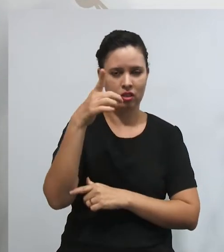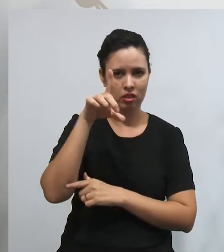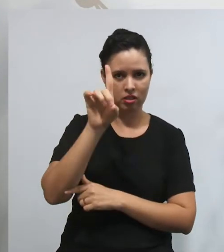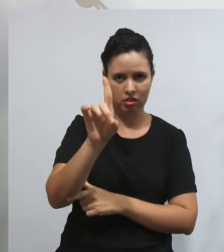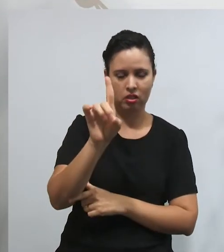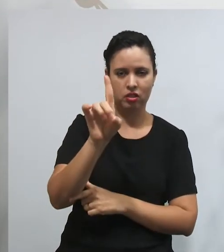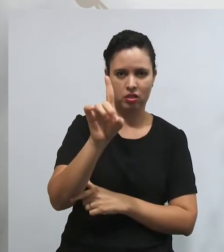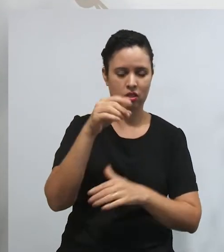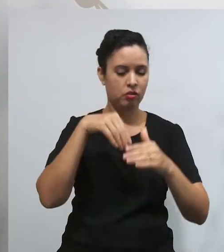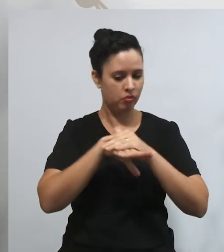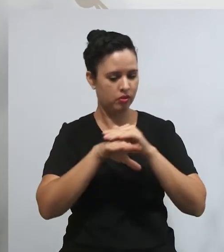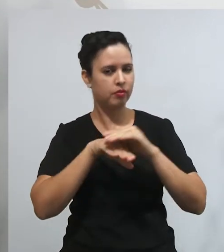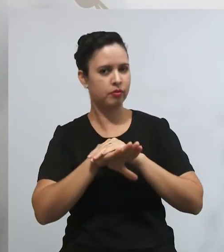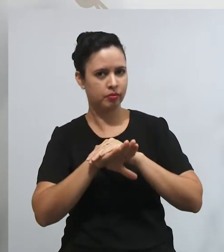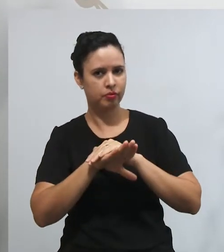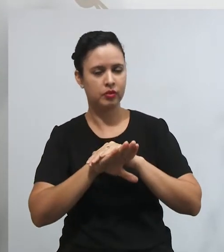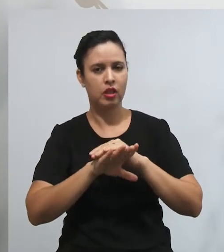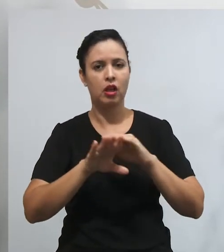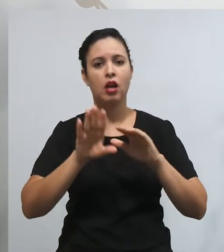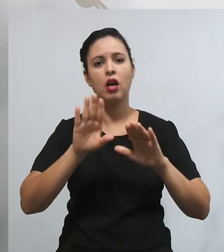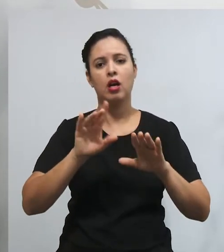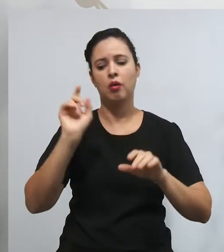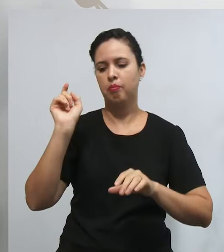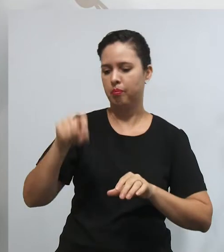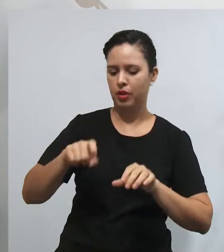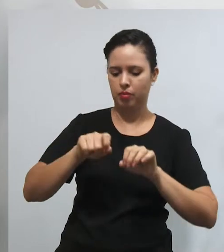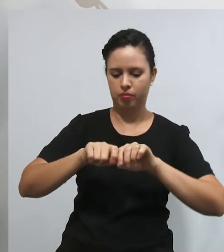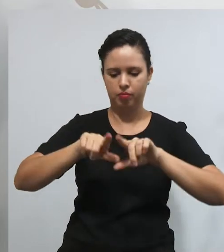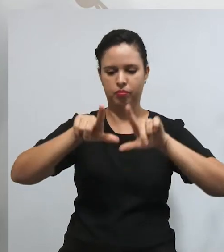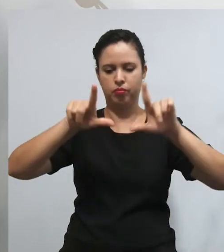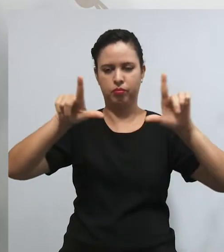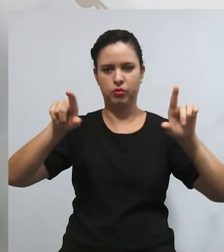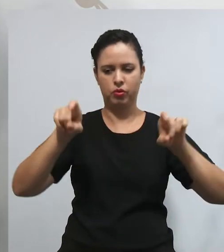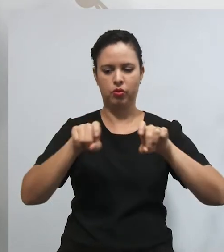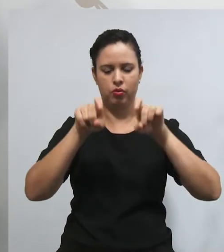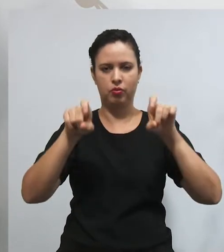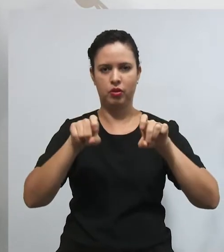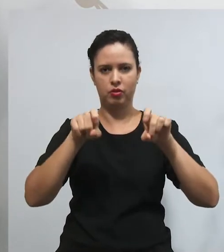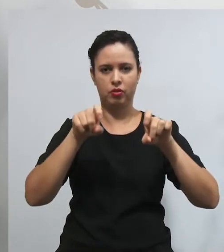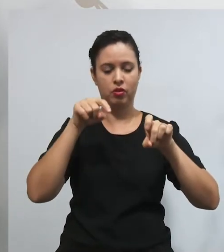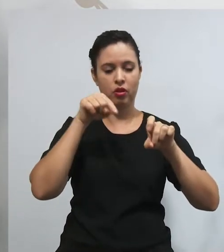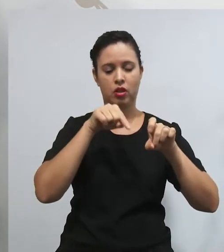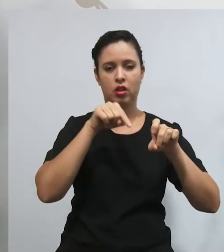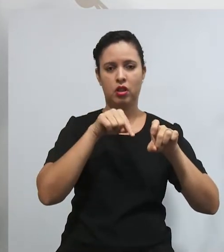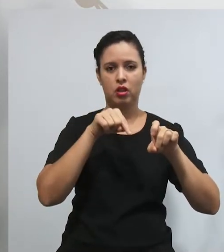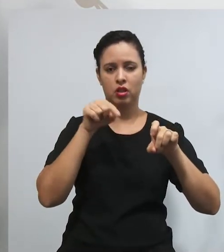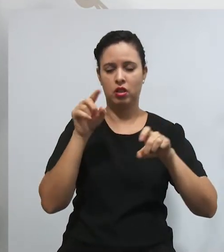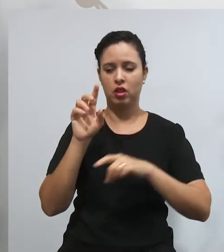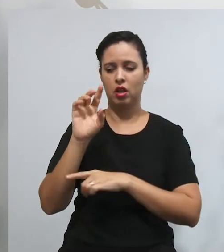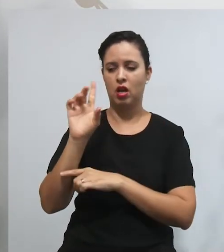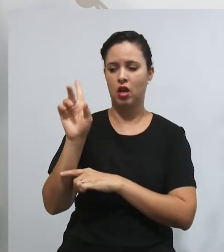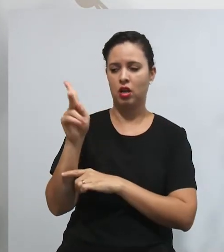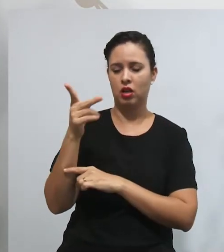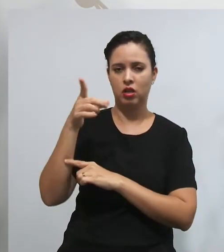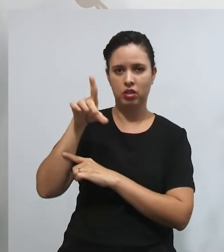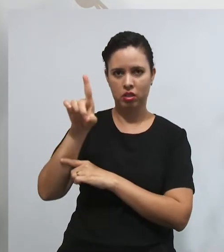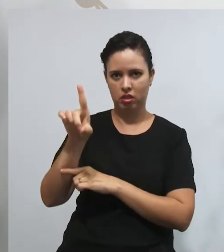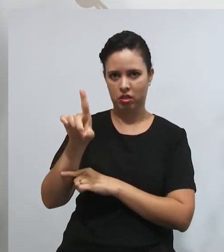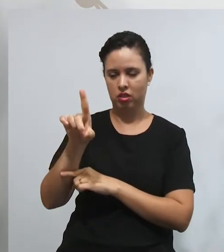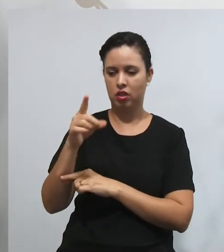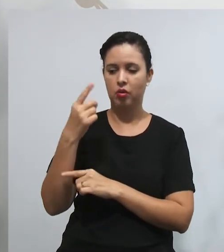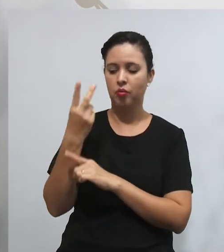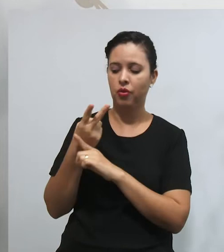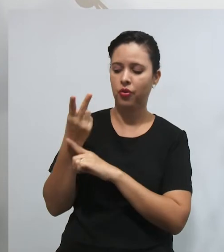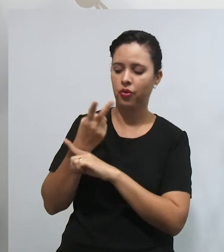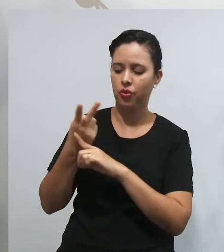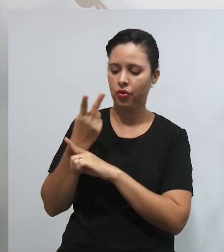HD, um disco rígido. Ao ligar o computador, ele vai lá no disco rígido, resgata o sistema operacional, que é o principal